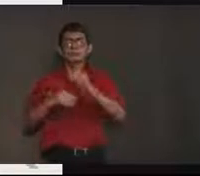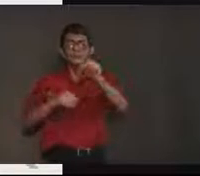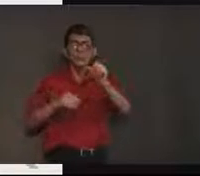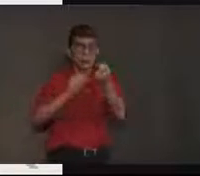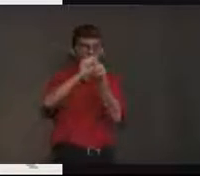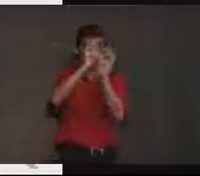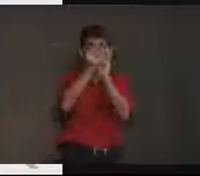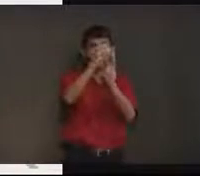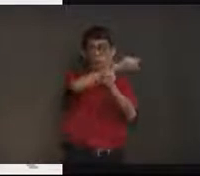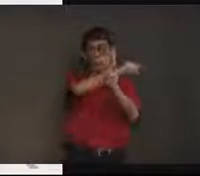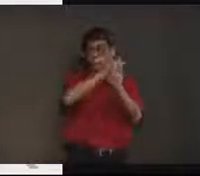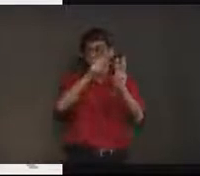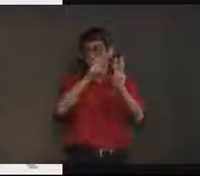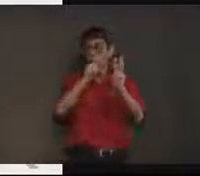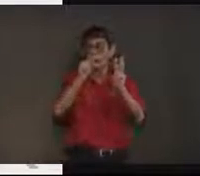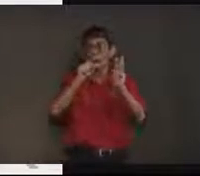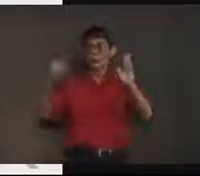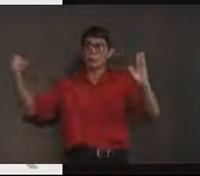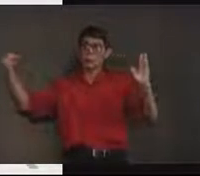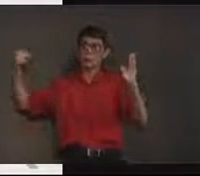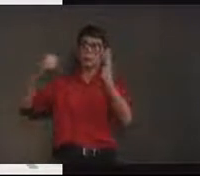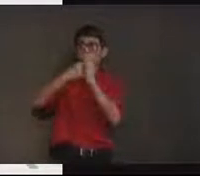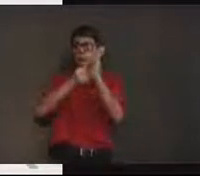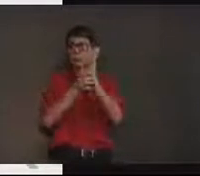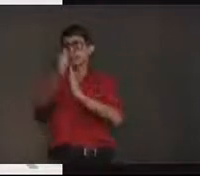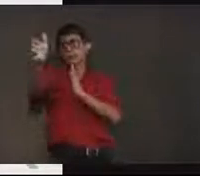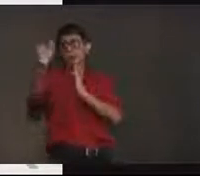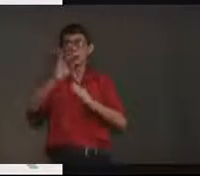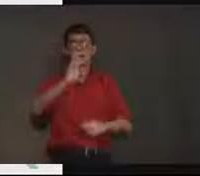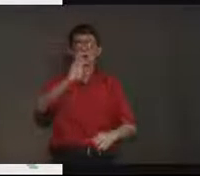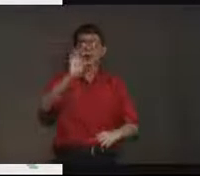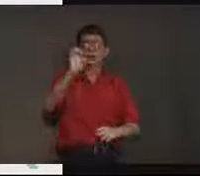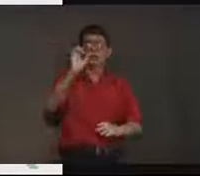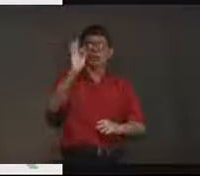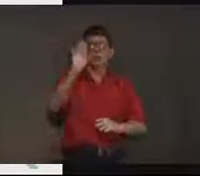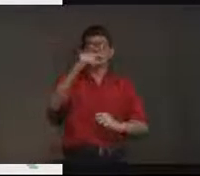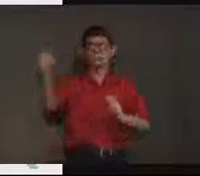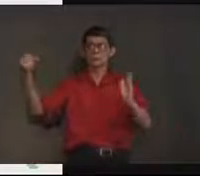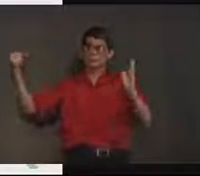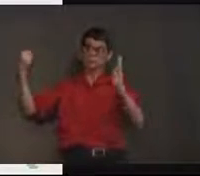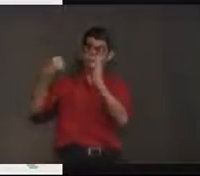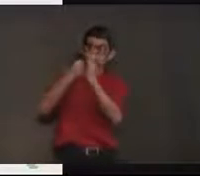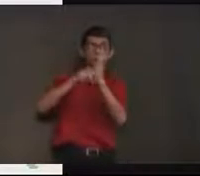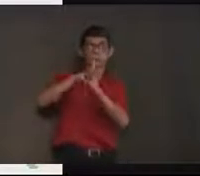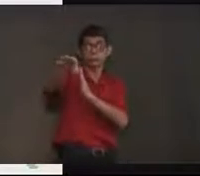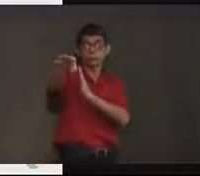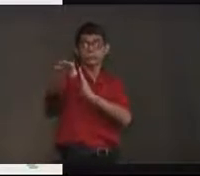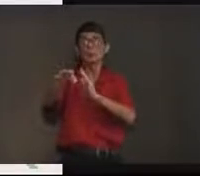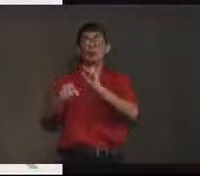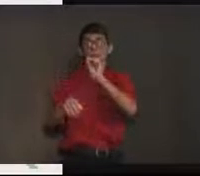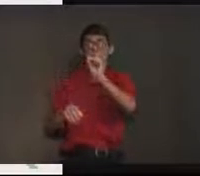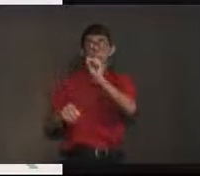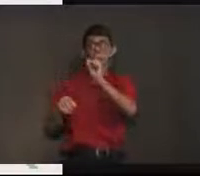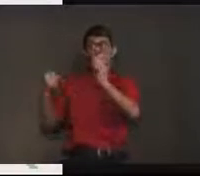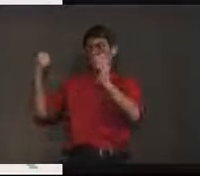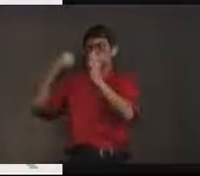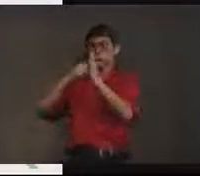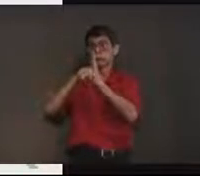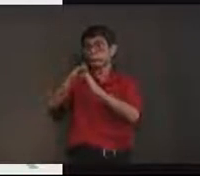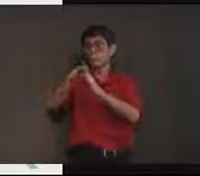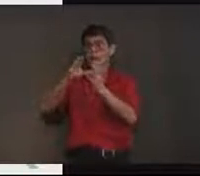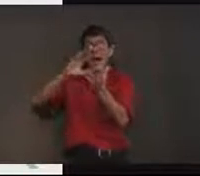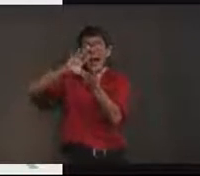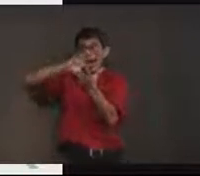do Cristal muda essa propriedade no material força à luz a ficar confinada e a se propagar sem mudar a sua